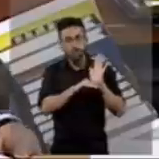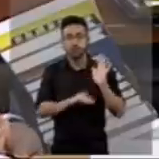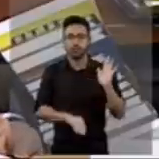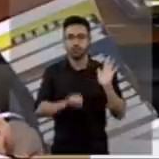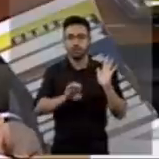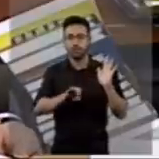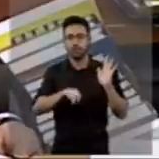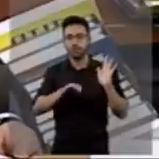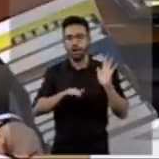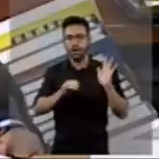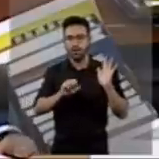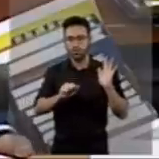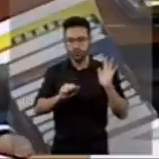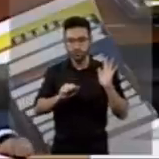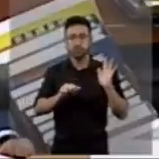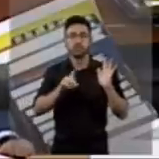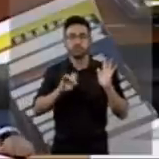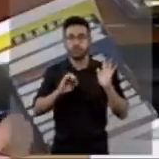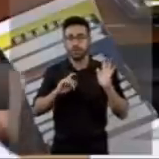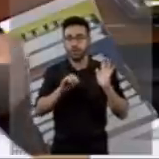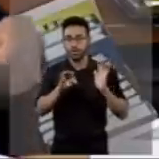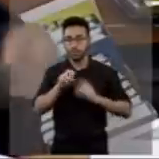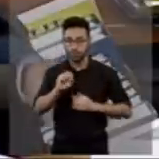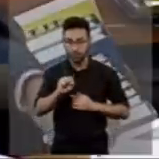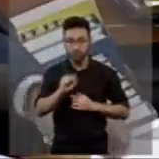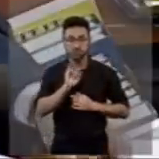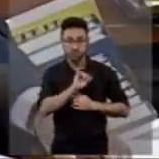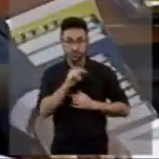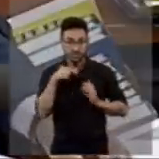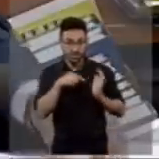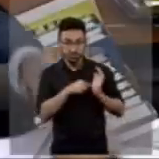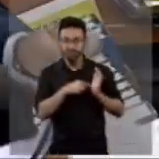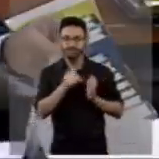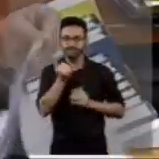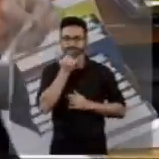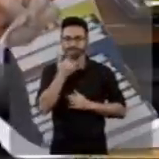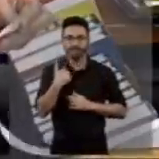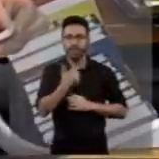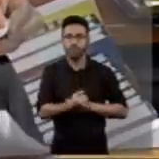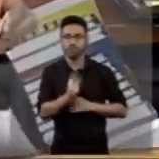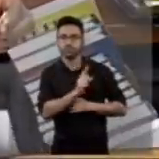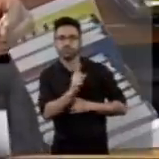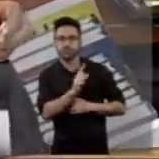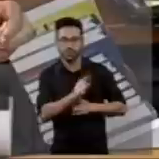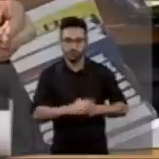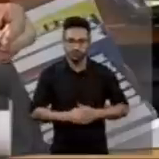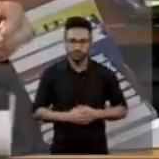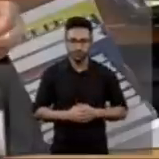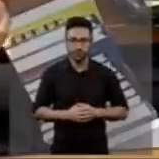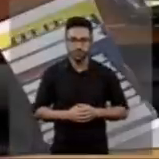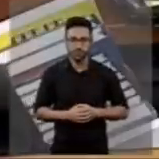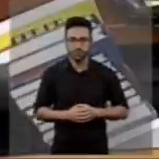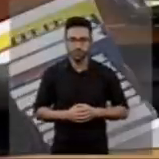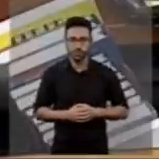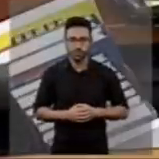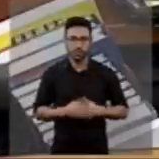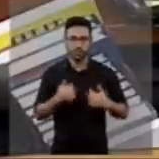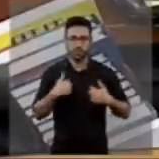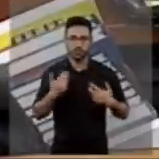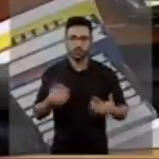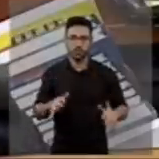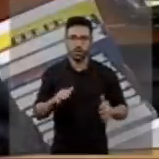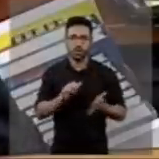se assim fosse, eu deixaria de conhecê-los. E não estou sapecando multa na